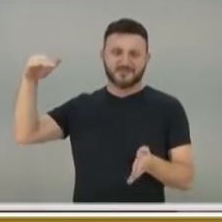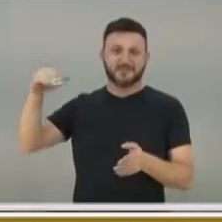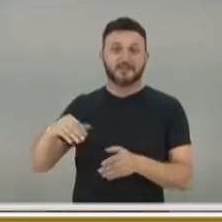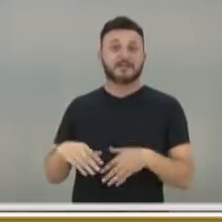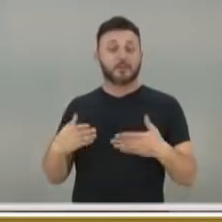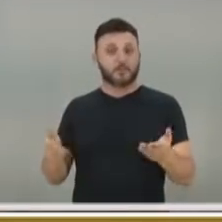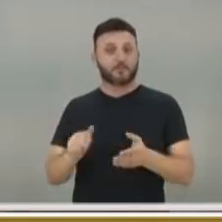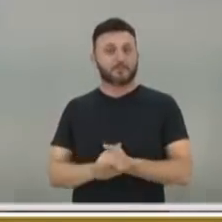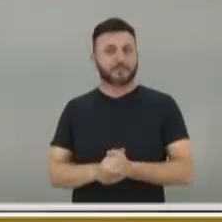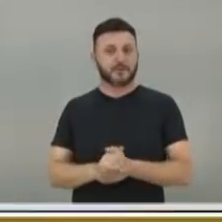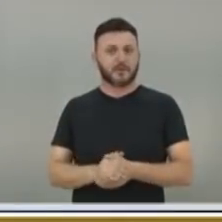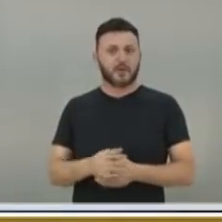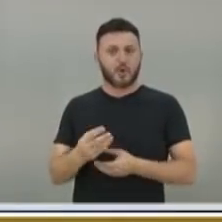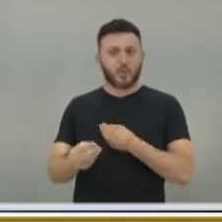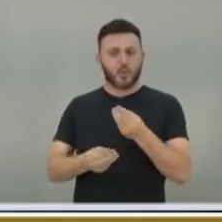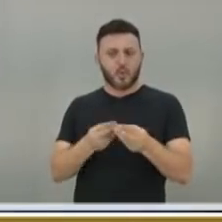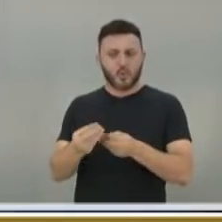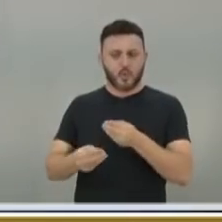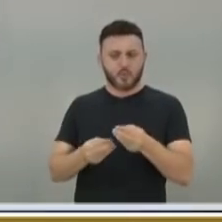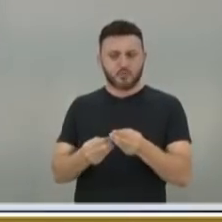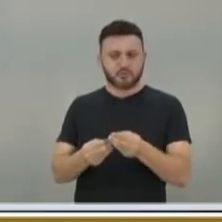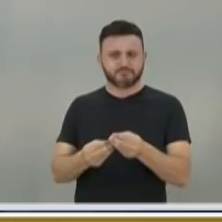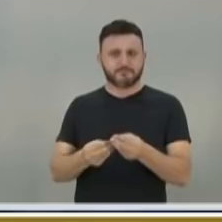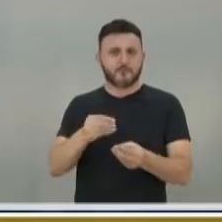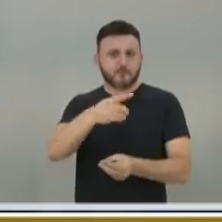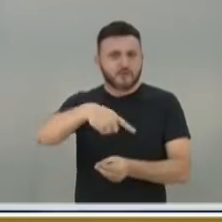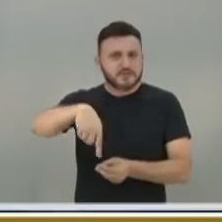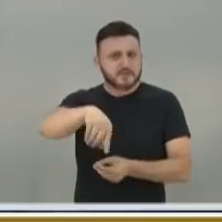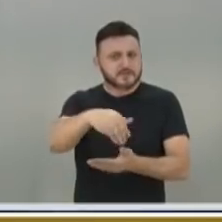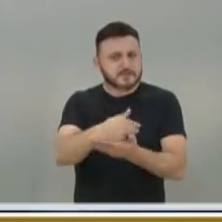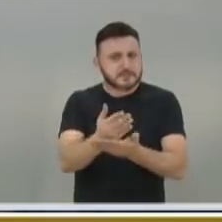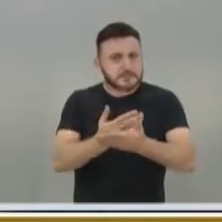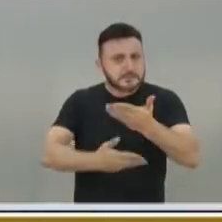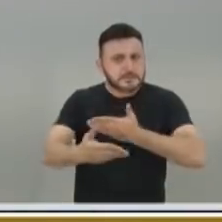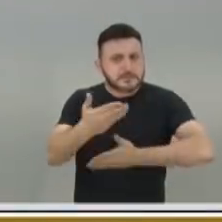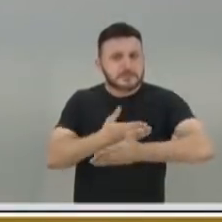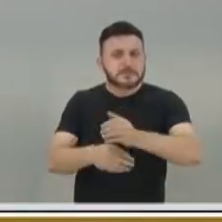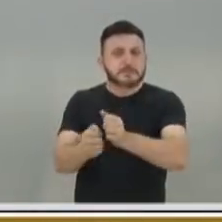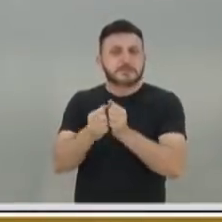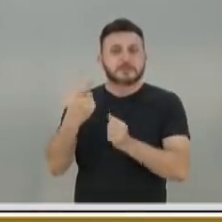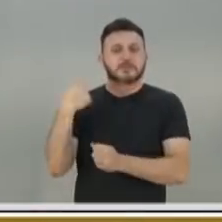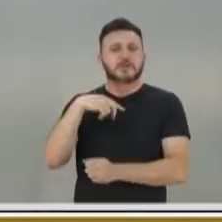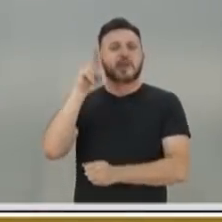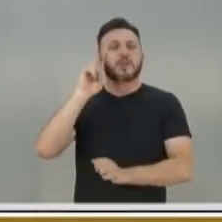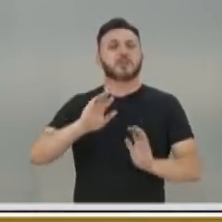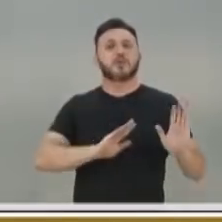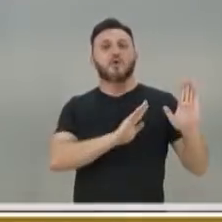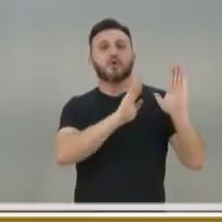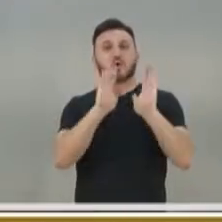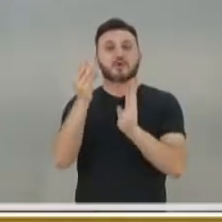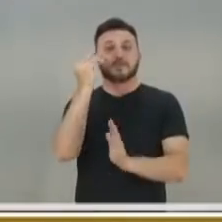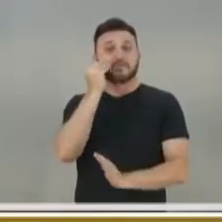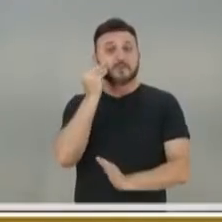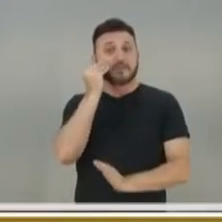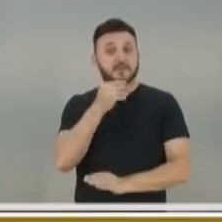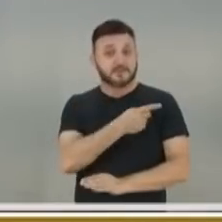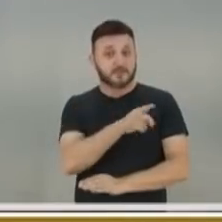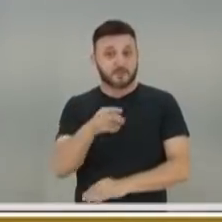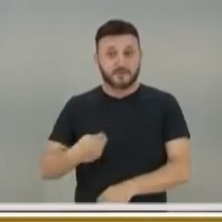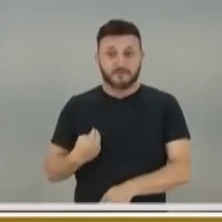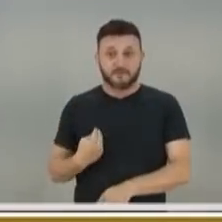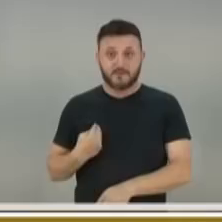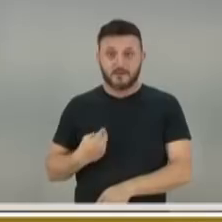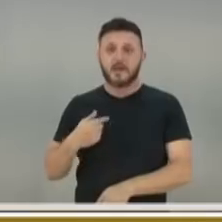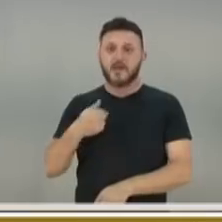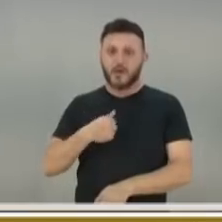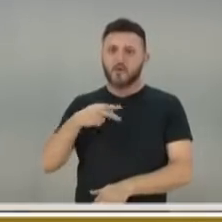Olha, partilhe conosco, porque vocês têm algo que é fantástico, que é experiência. Eu acompanhei